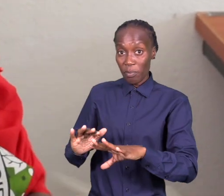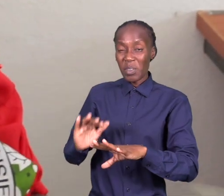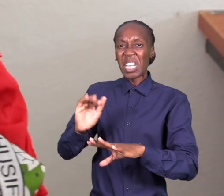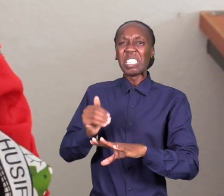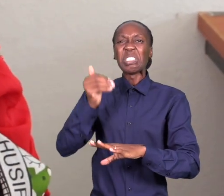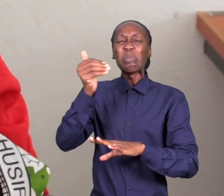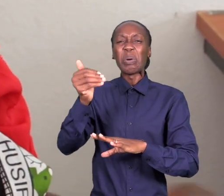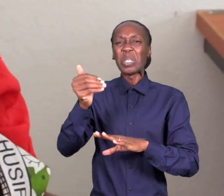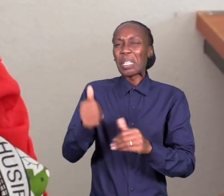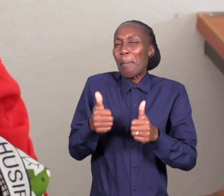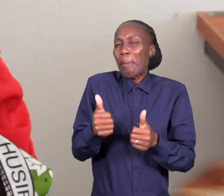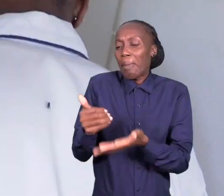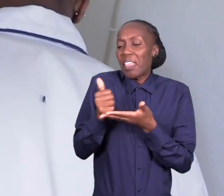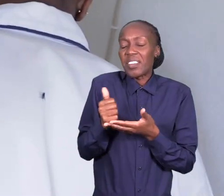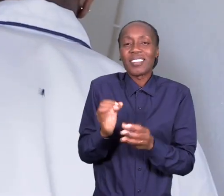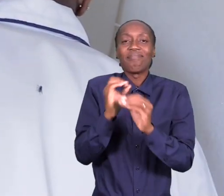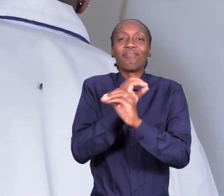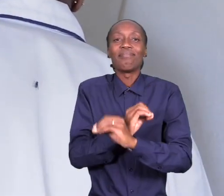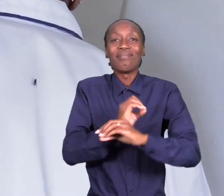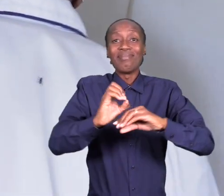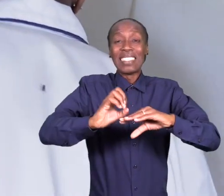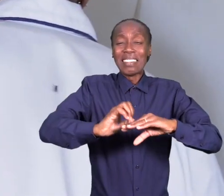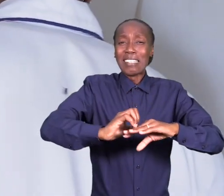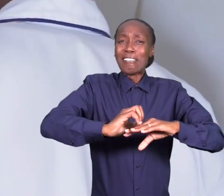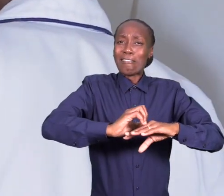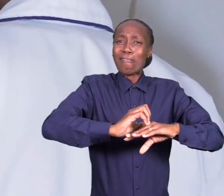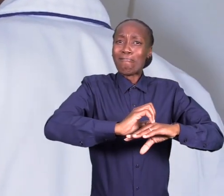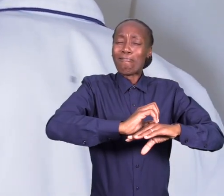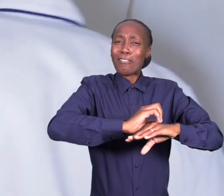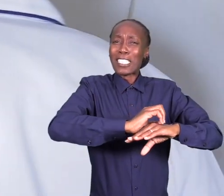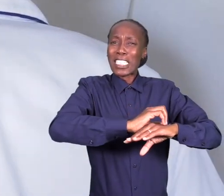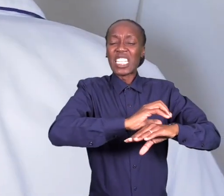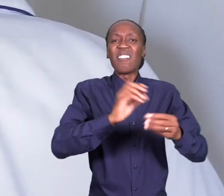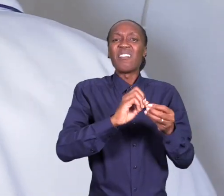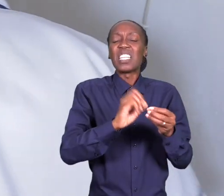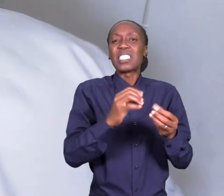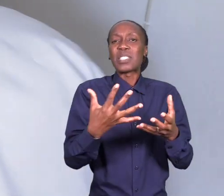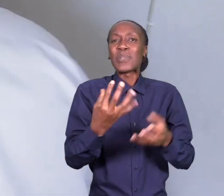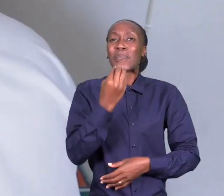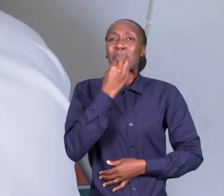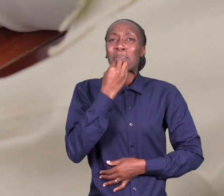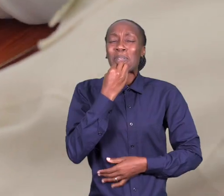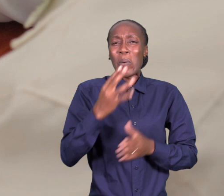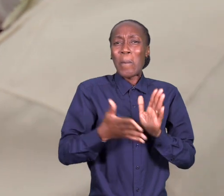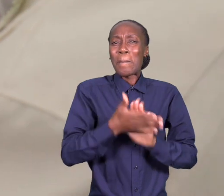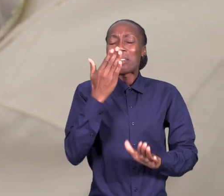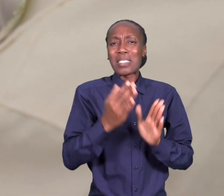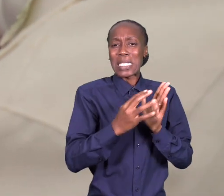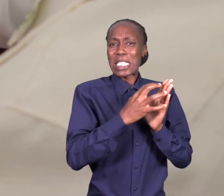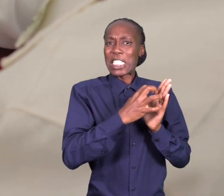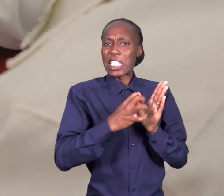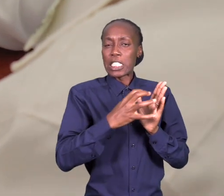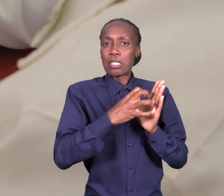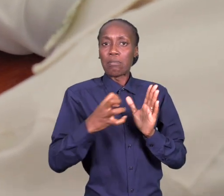seja eficaz, pois os parasitas consomem os nutrientes que existem nos alimentos. Então,